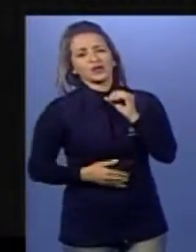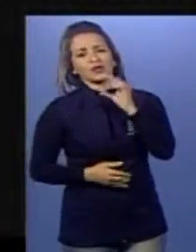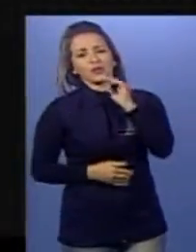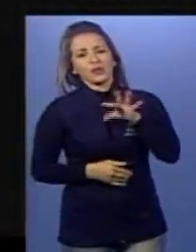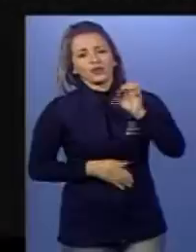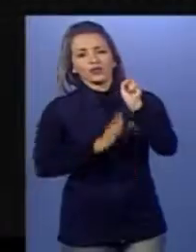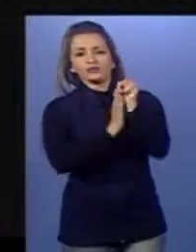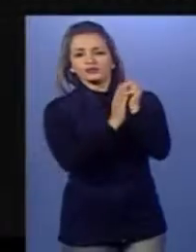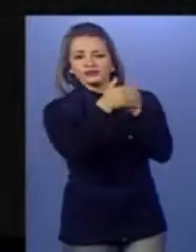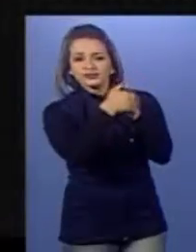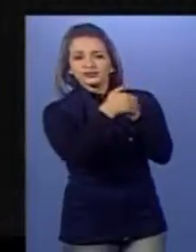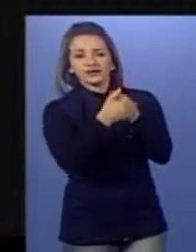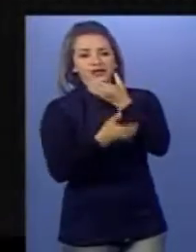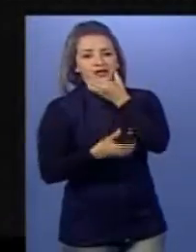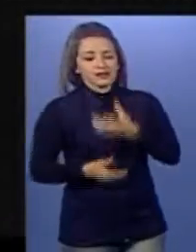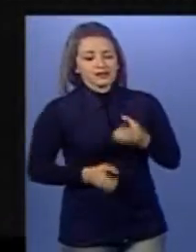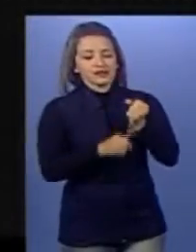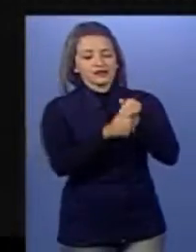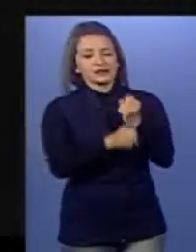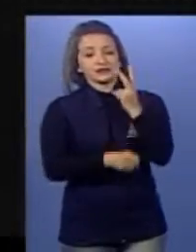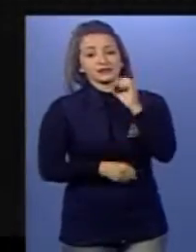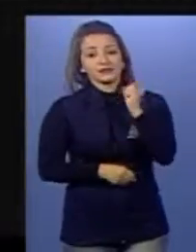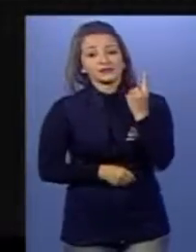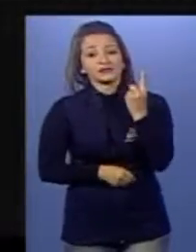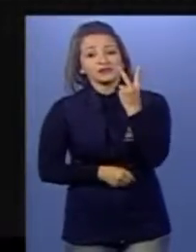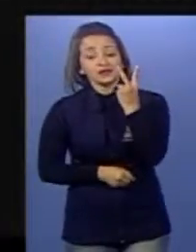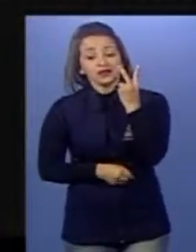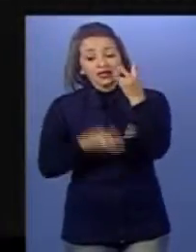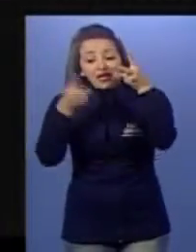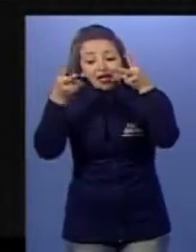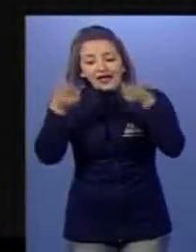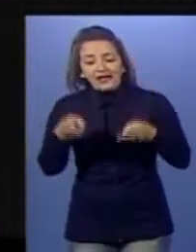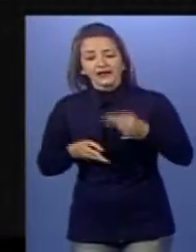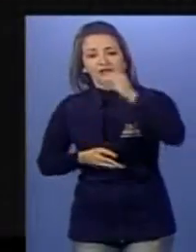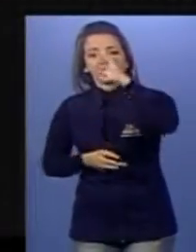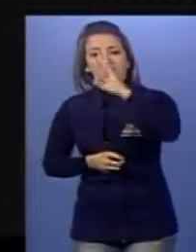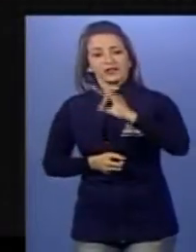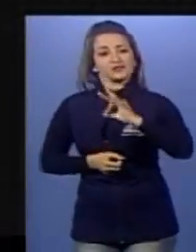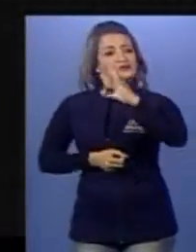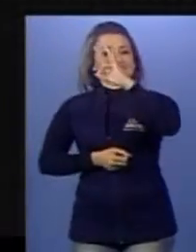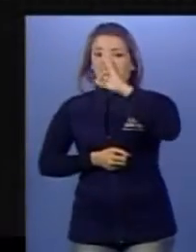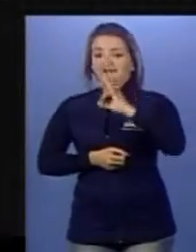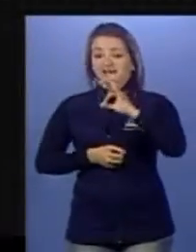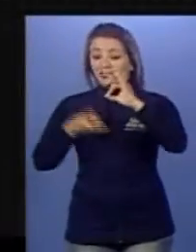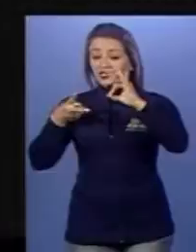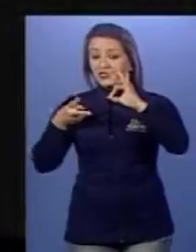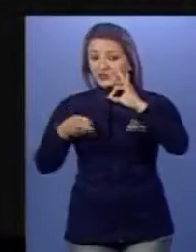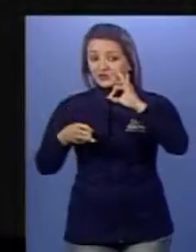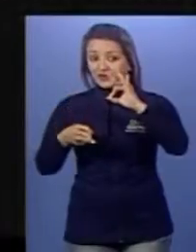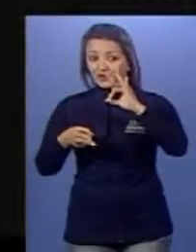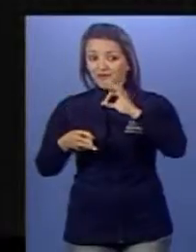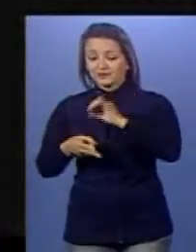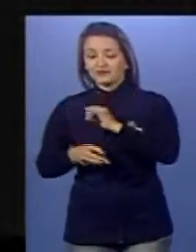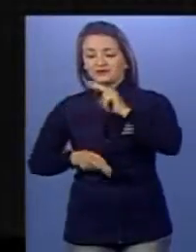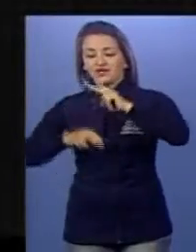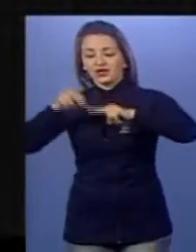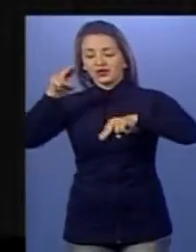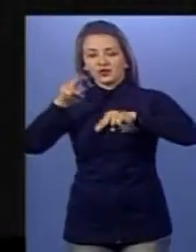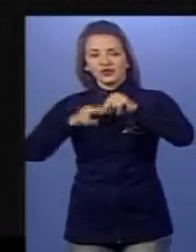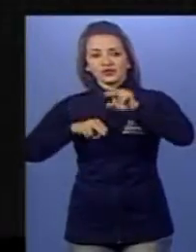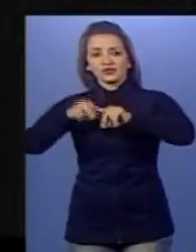dezembro de 2012 tenha sido a mesma taxa de junho de